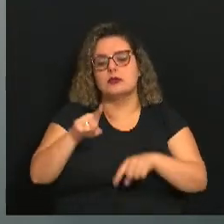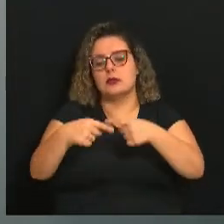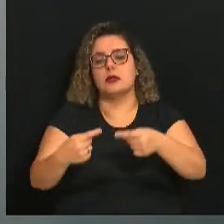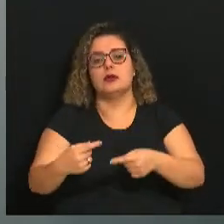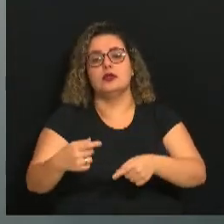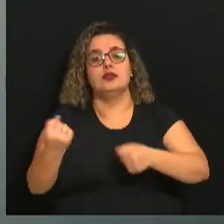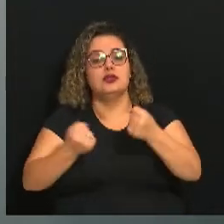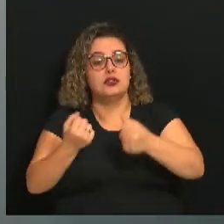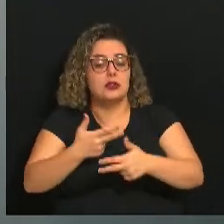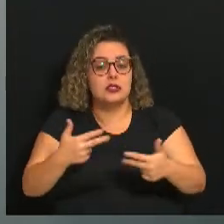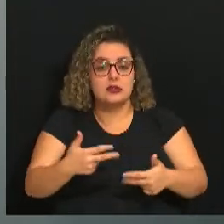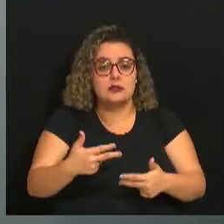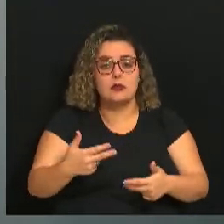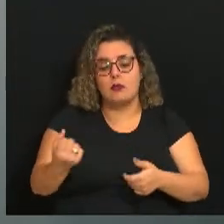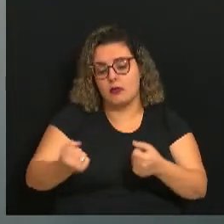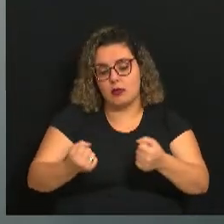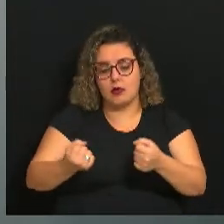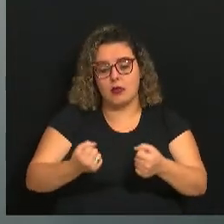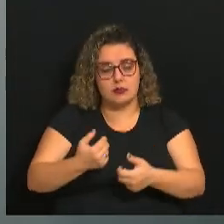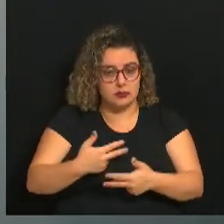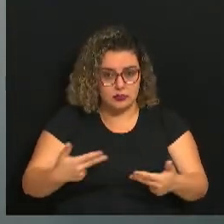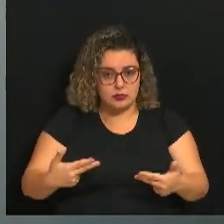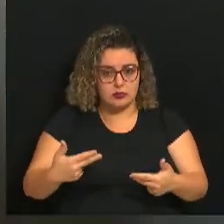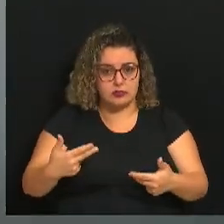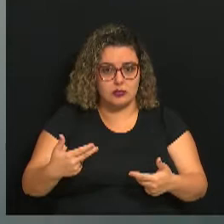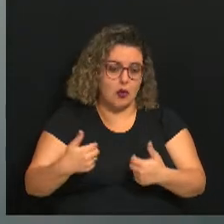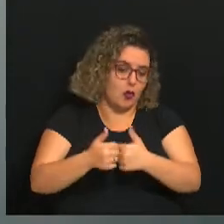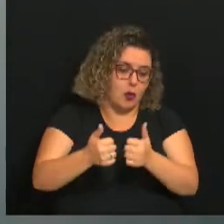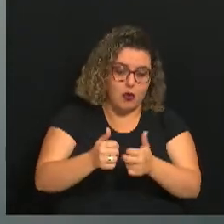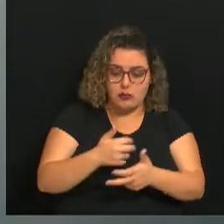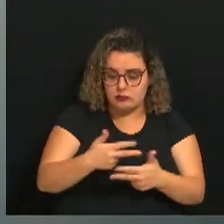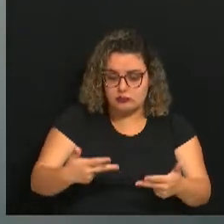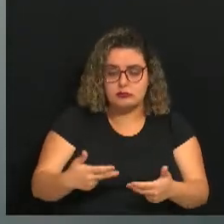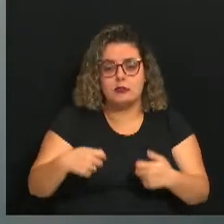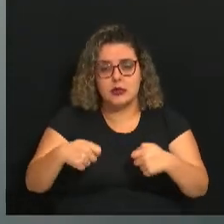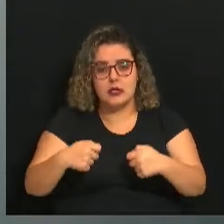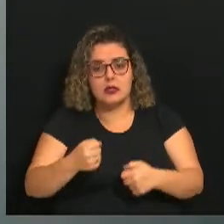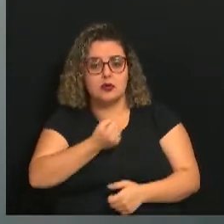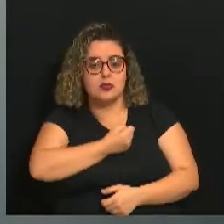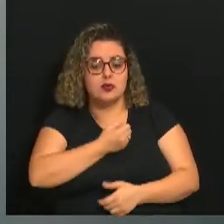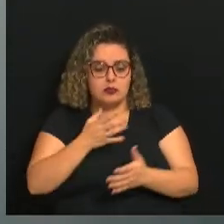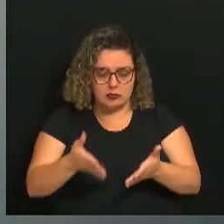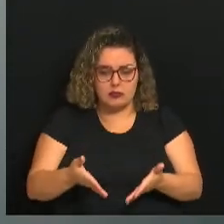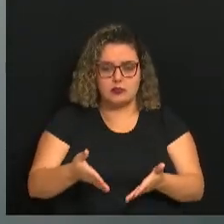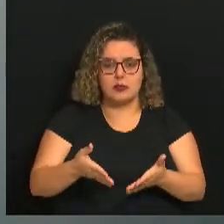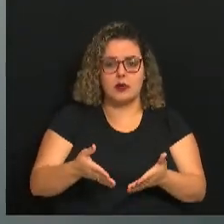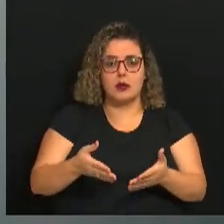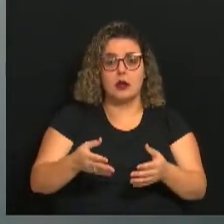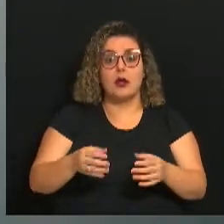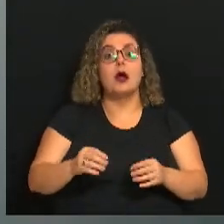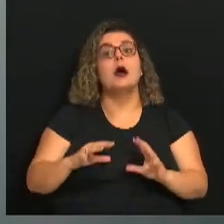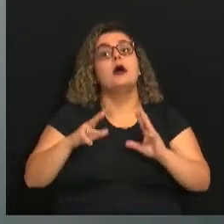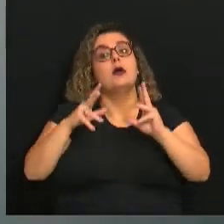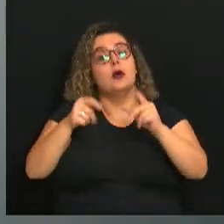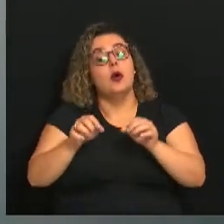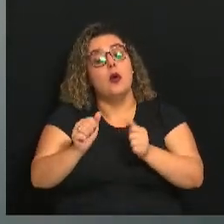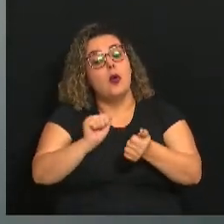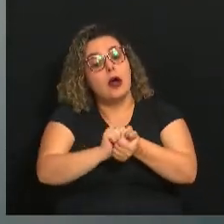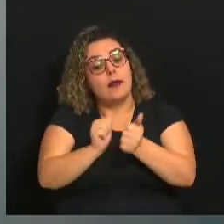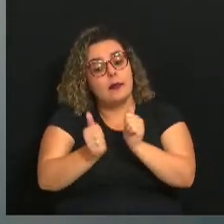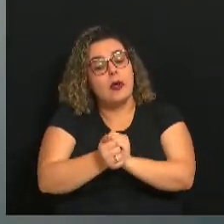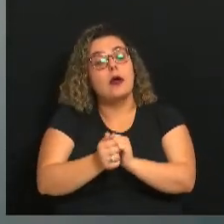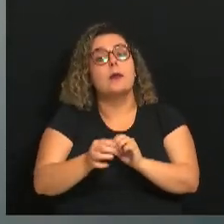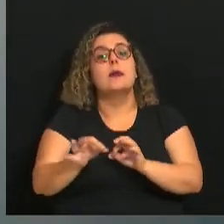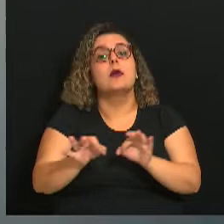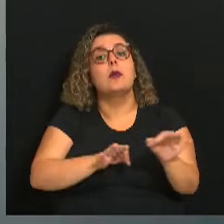né, tem acesso a isso, e, a partir daí, uma empresa vencedora desse certame vai prestar esse serviço para a Prefeitura.